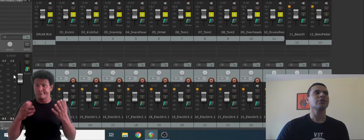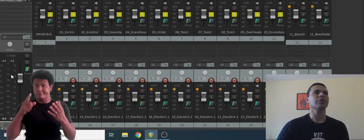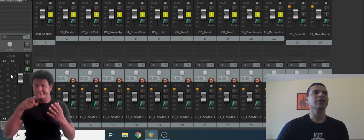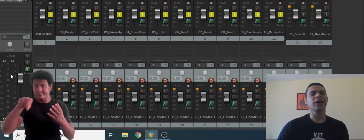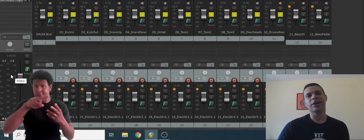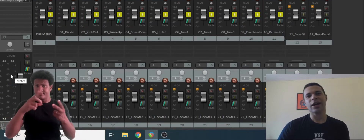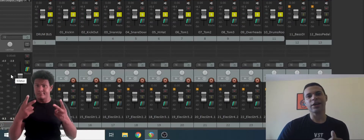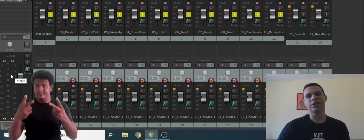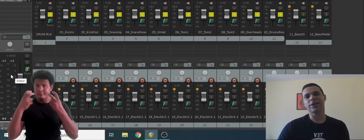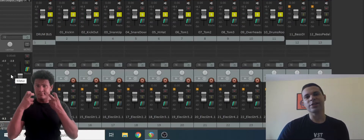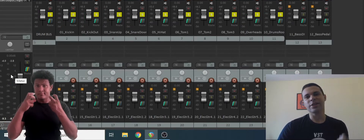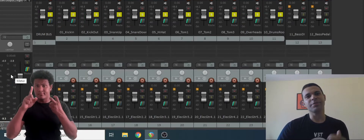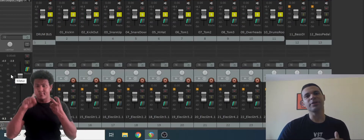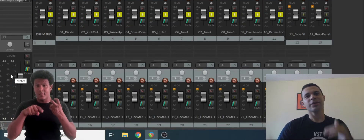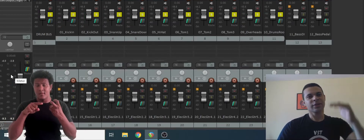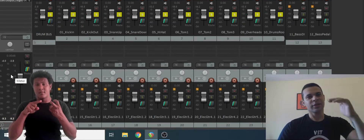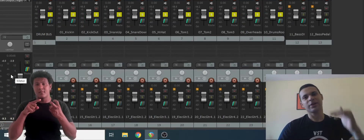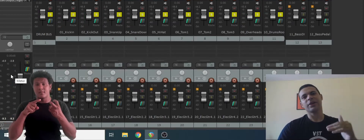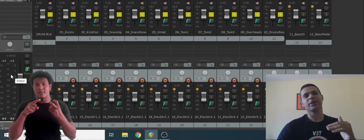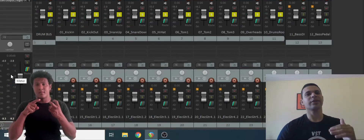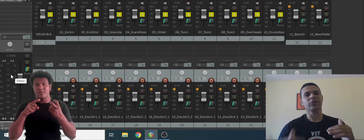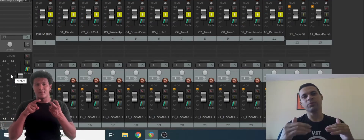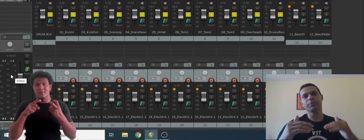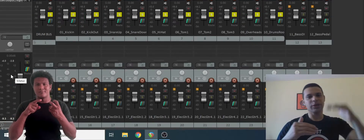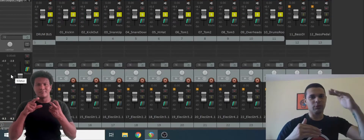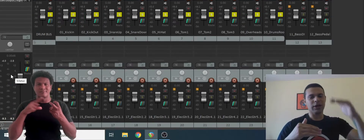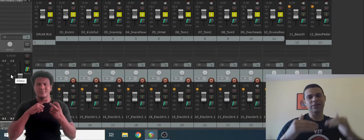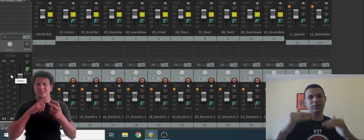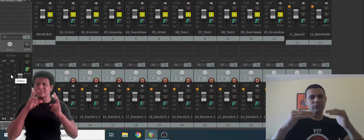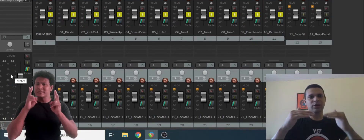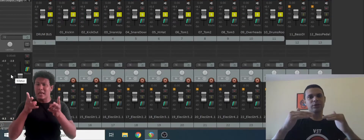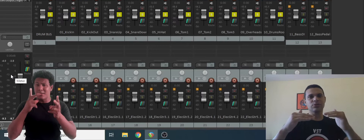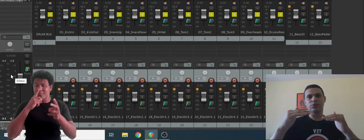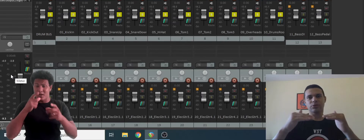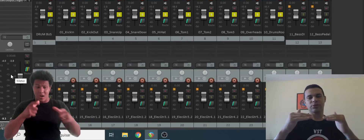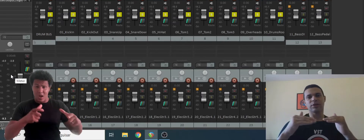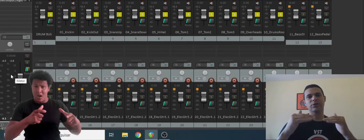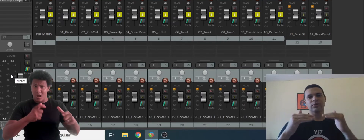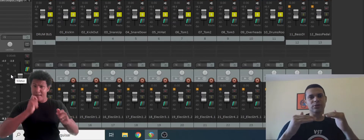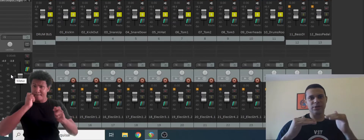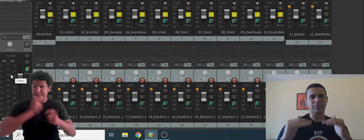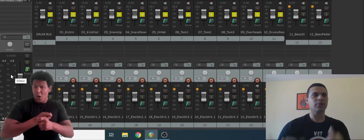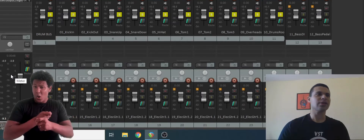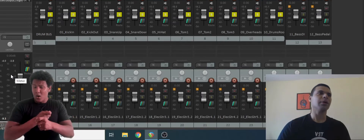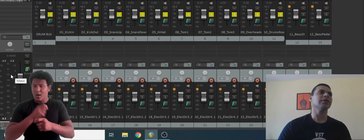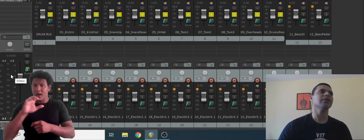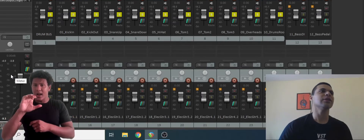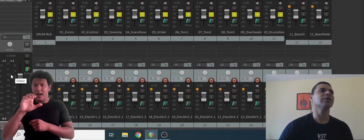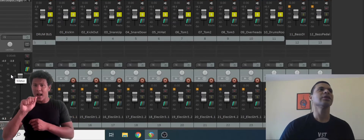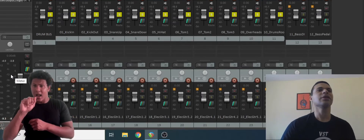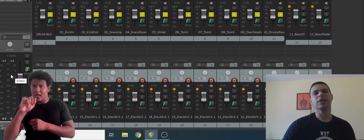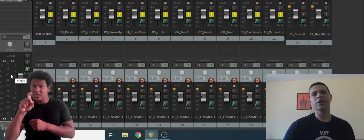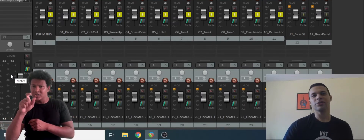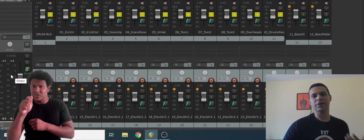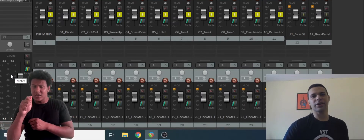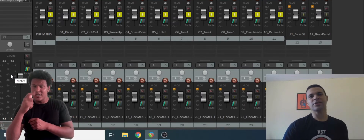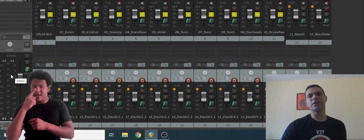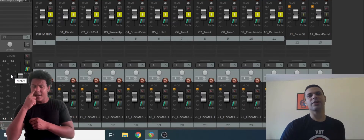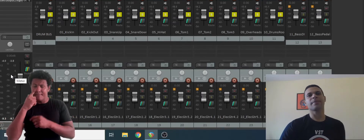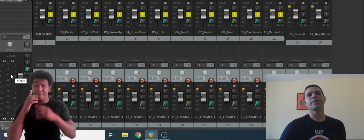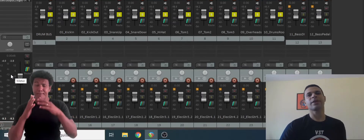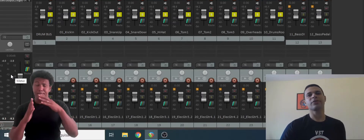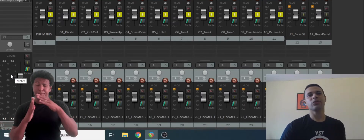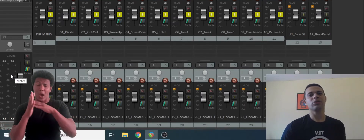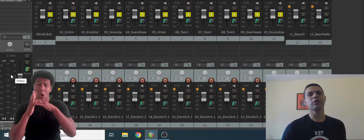Então vocês estão vendo que a caixa, ela sempre tem um pico mais alto do que os outros, né? Do que os outros tambores da bateria. O que a gente vai